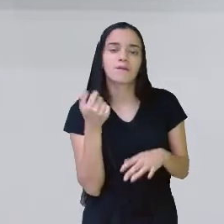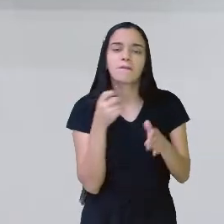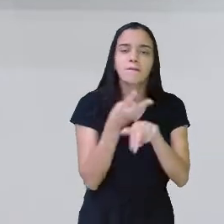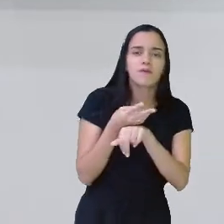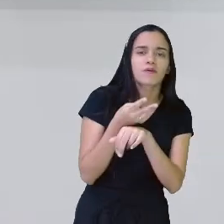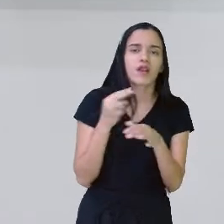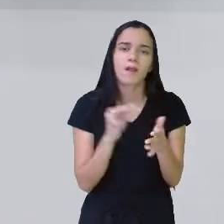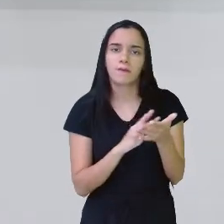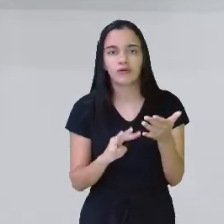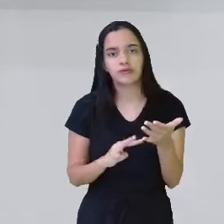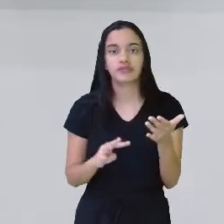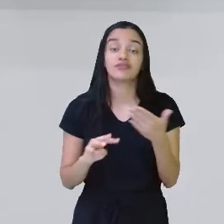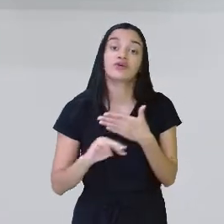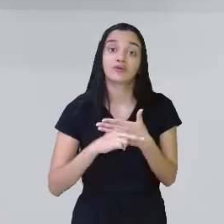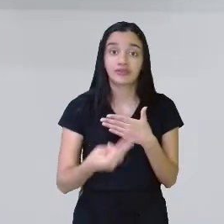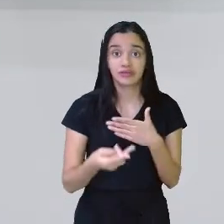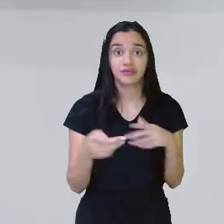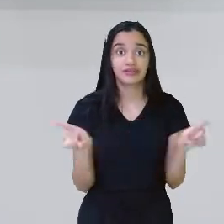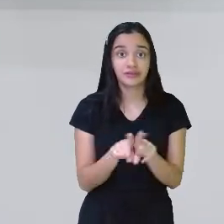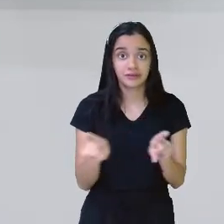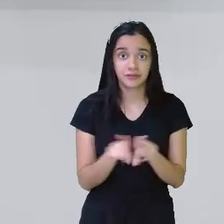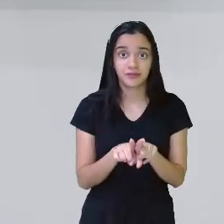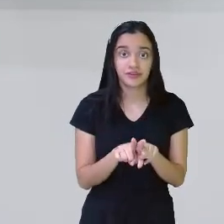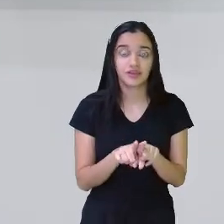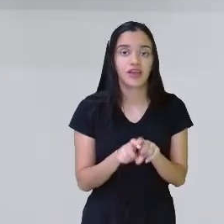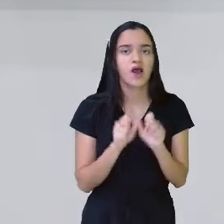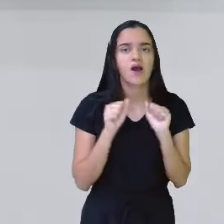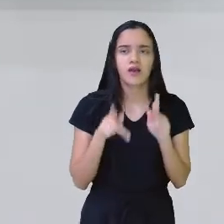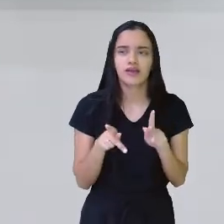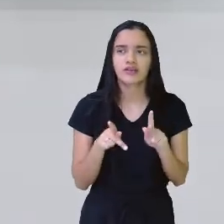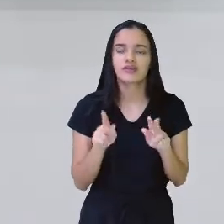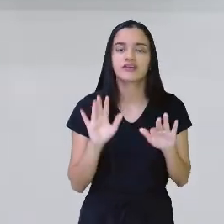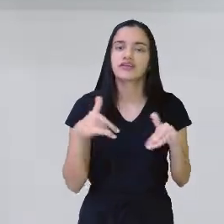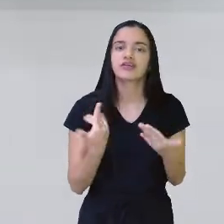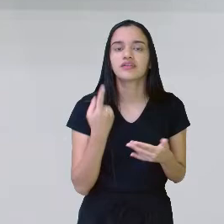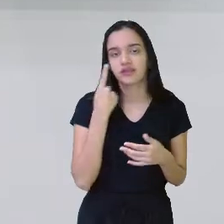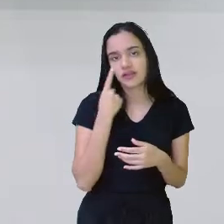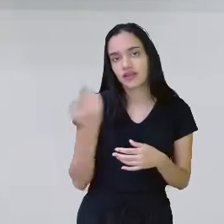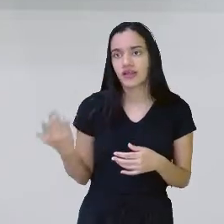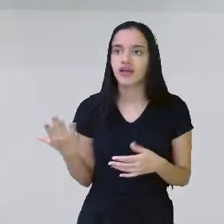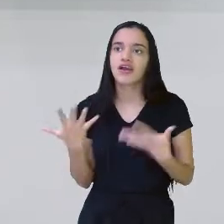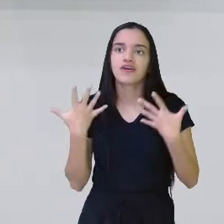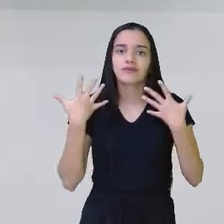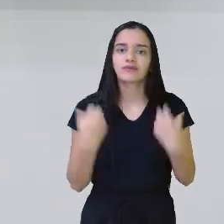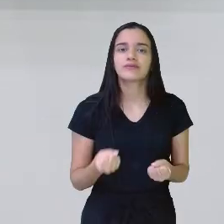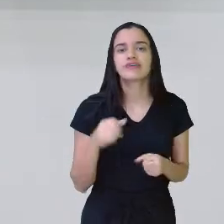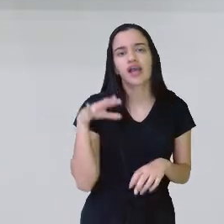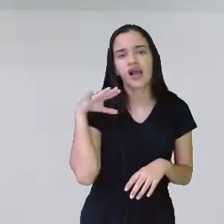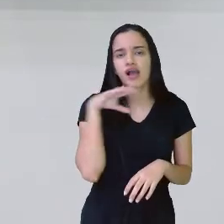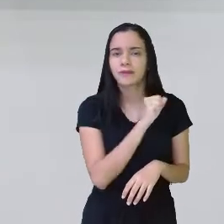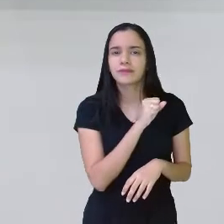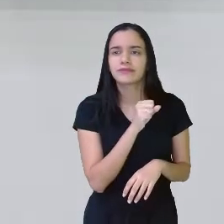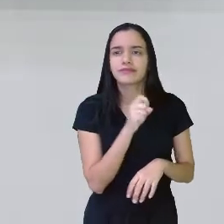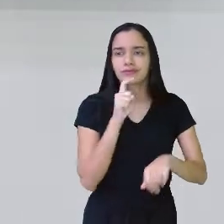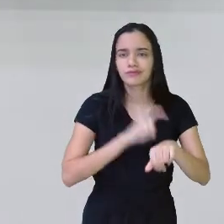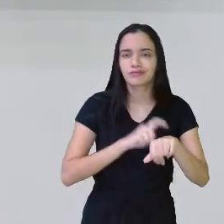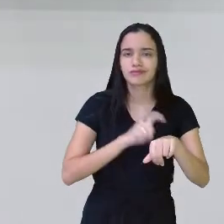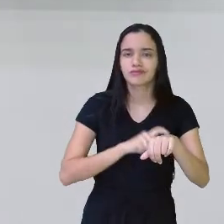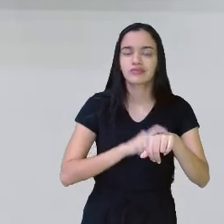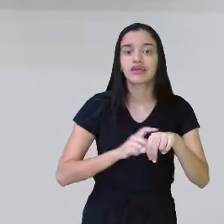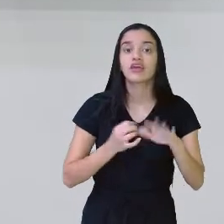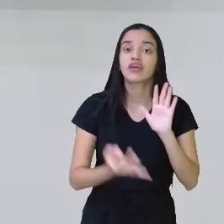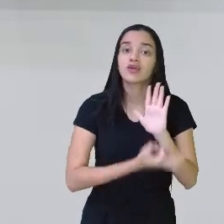e uma consequência, uma causa e um efeito. Joia? E aí vamos ver rapidinho, eu não sei se vai dar tempo, aqui